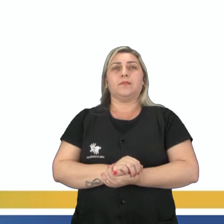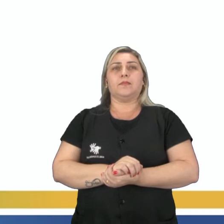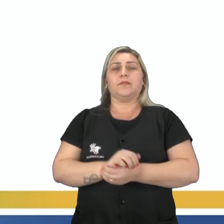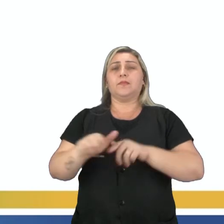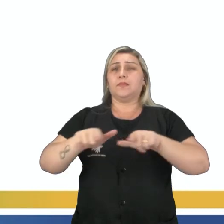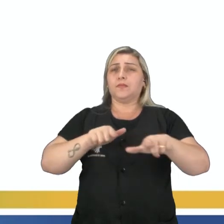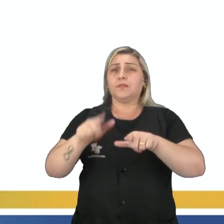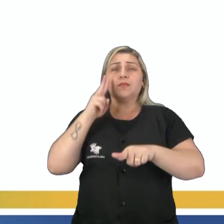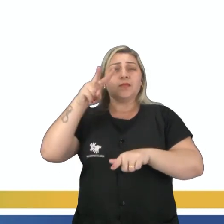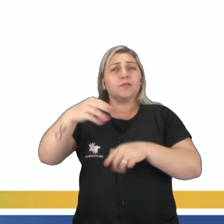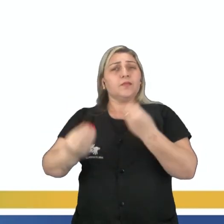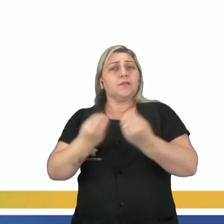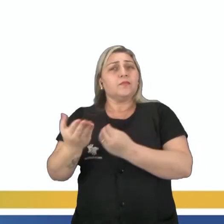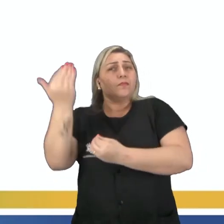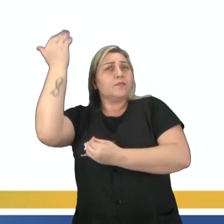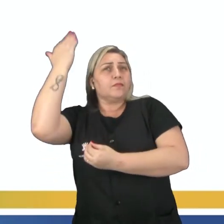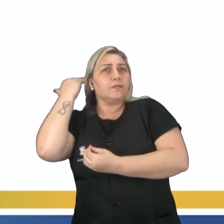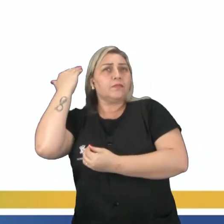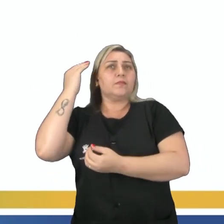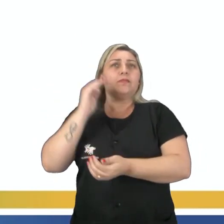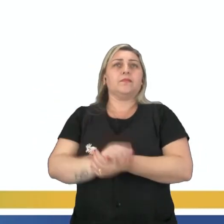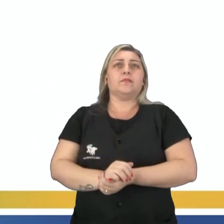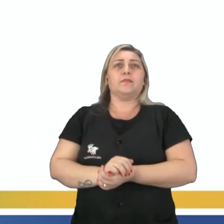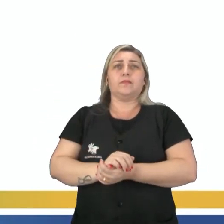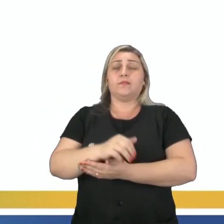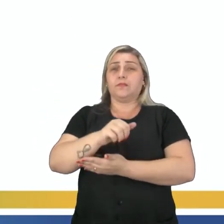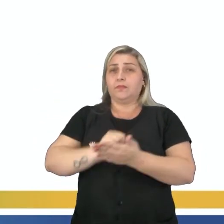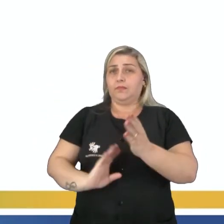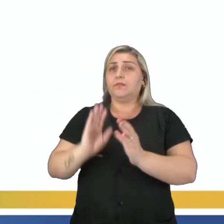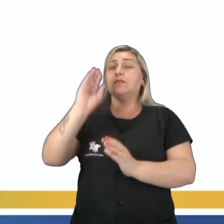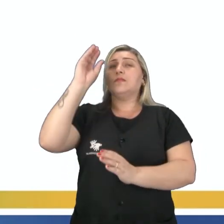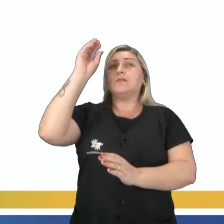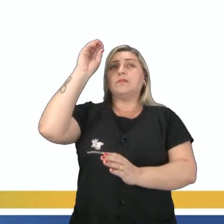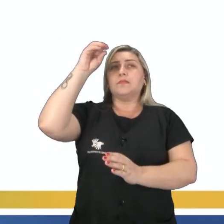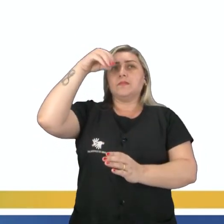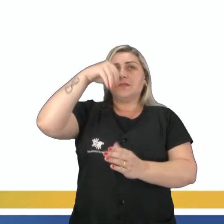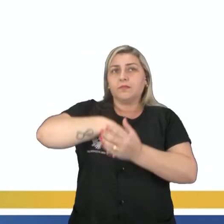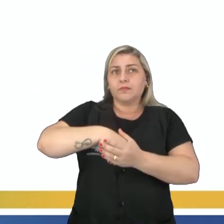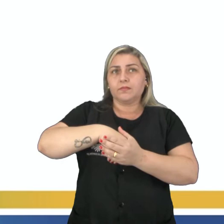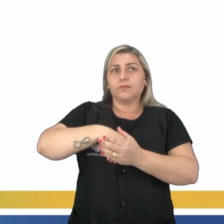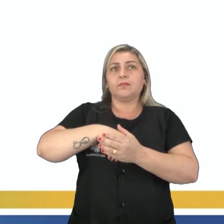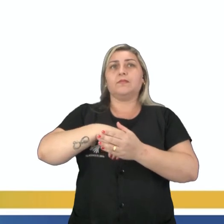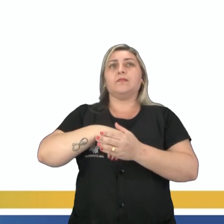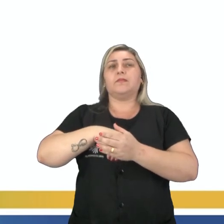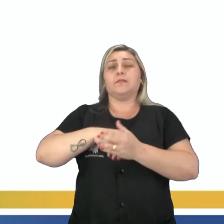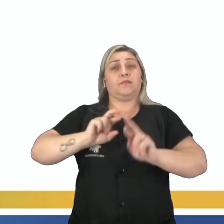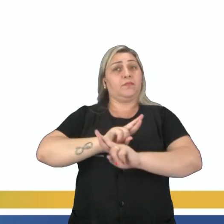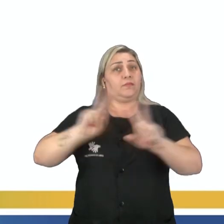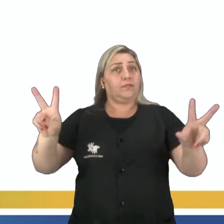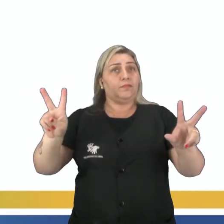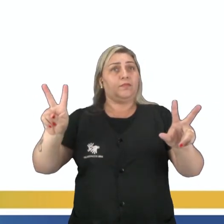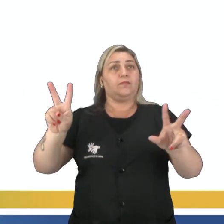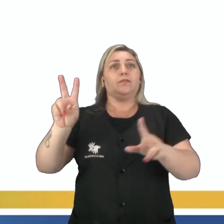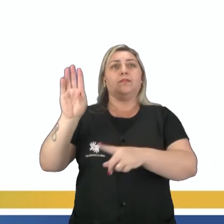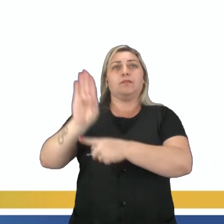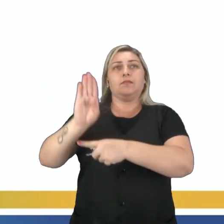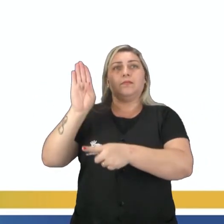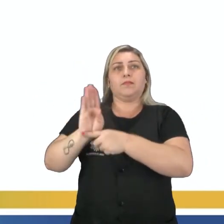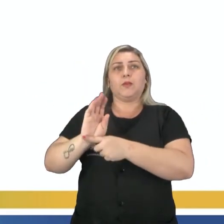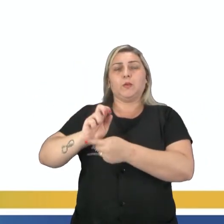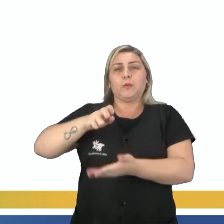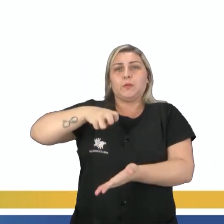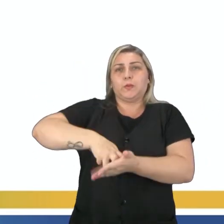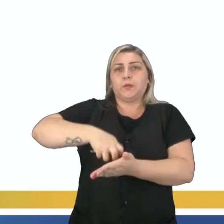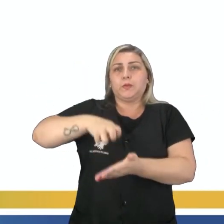indagação, né? O trabalho era visto na antiguidade como? Letra A, como uma atividade inferior. Letra B,